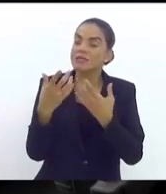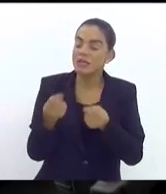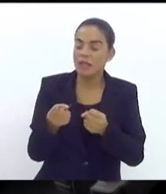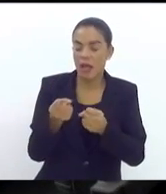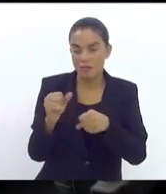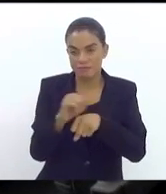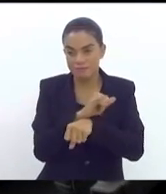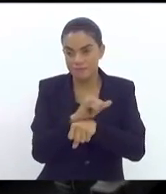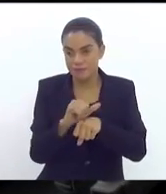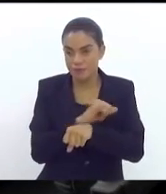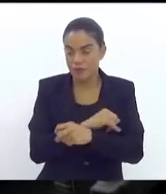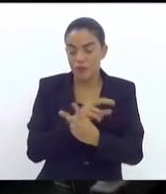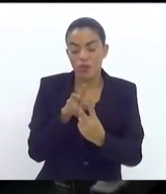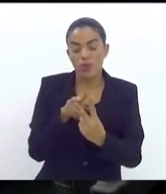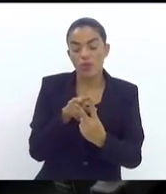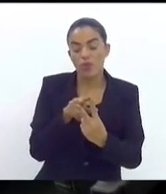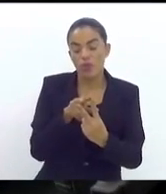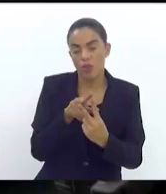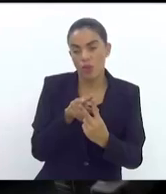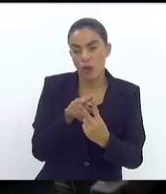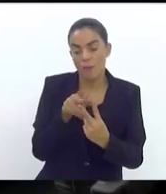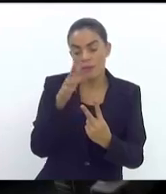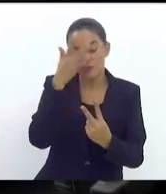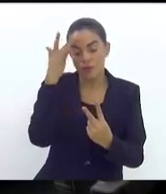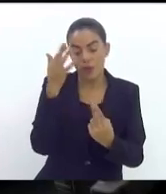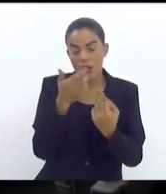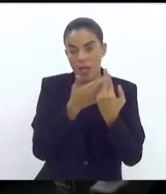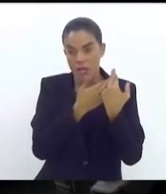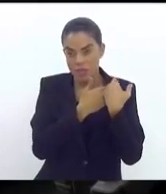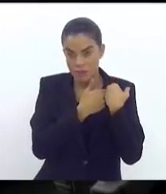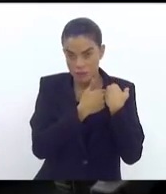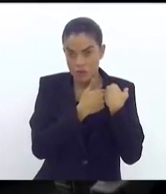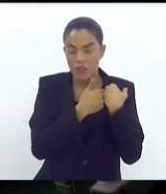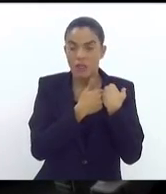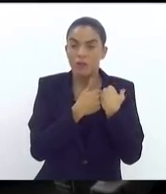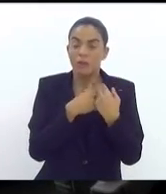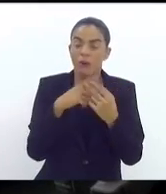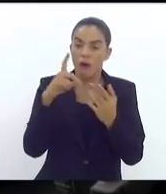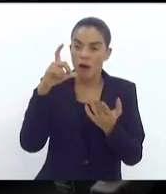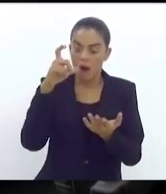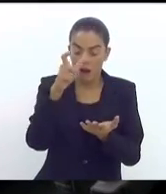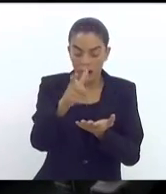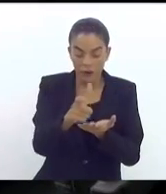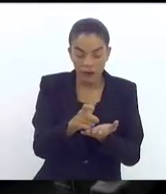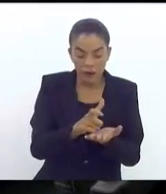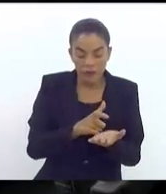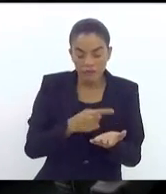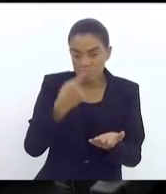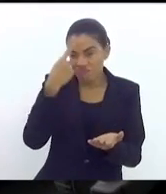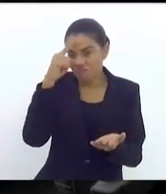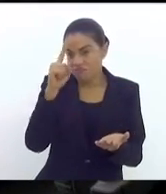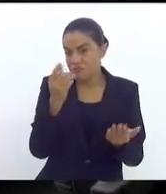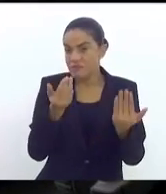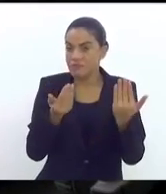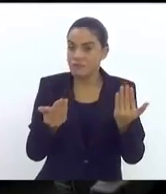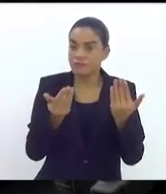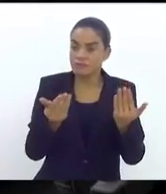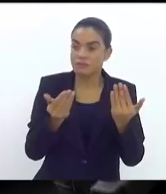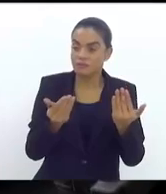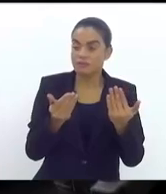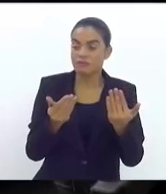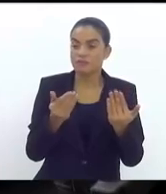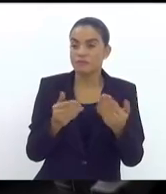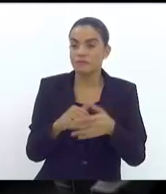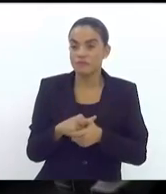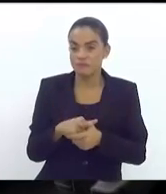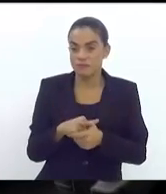duplo cego, que é quando o responsável por conduzir o reconhecimento não sabe quem é o suspeito nem qual sua posição no alinhamento. Eu